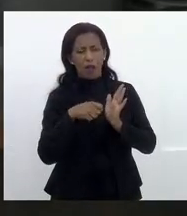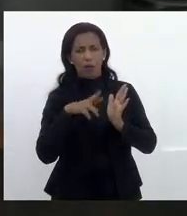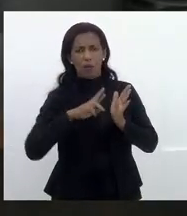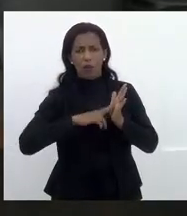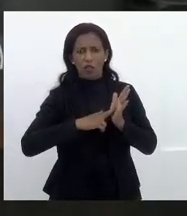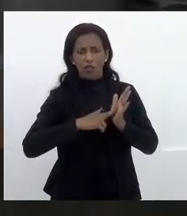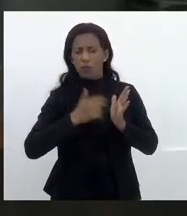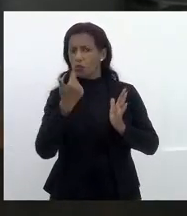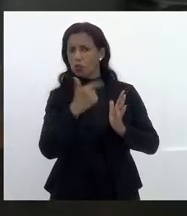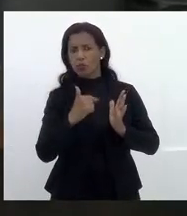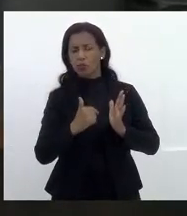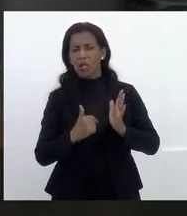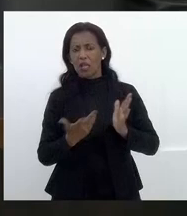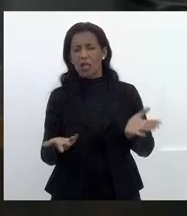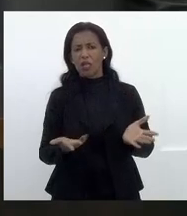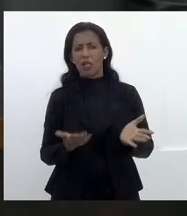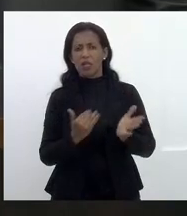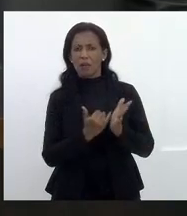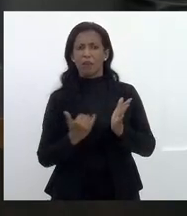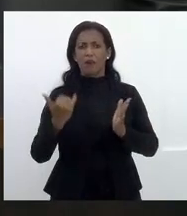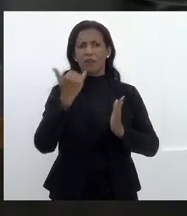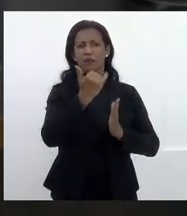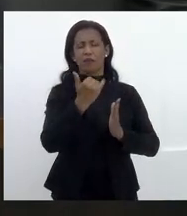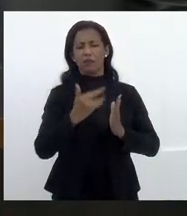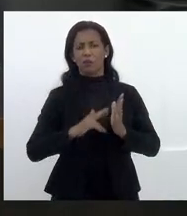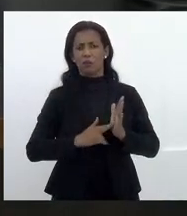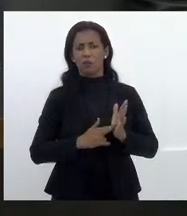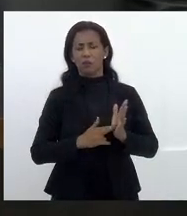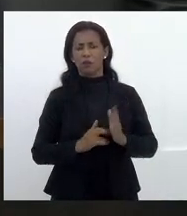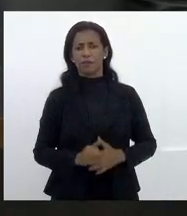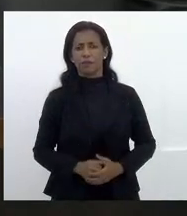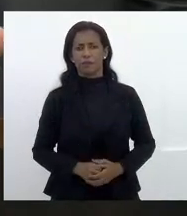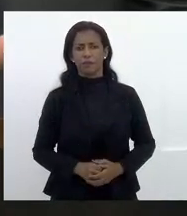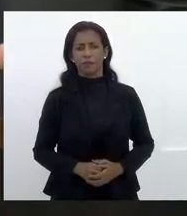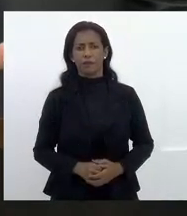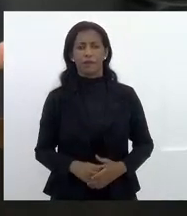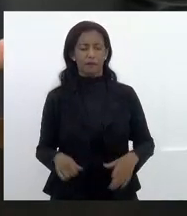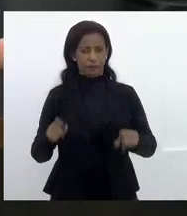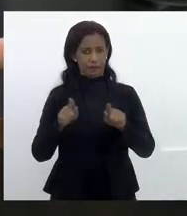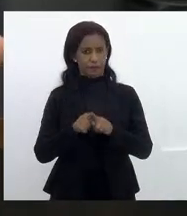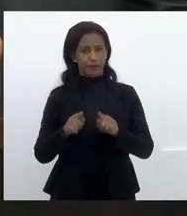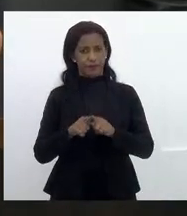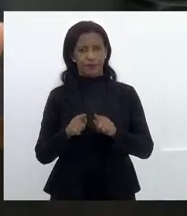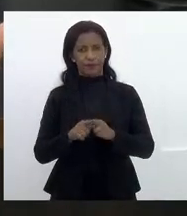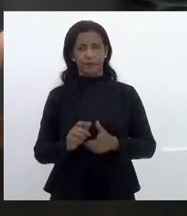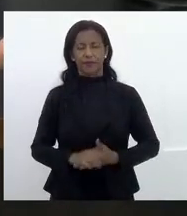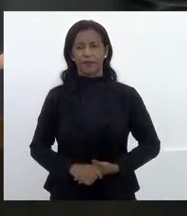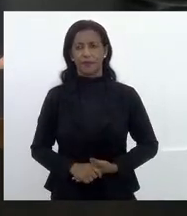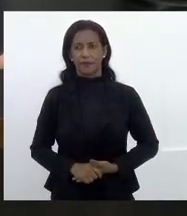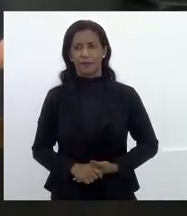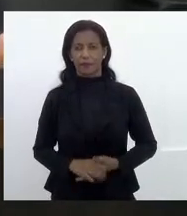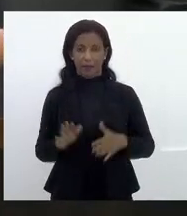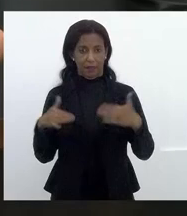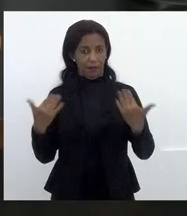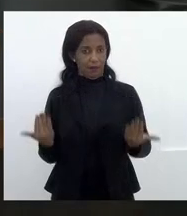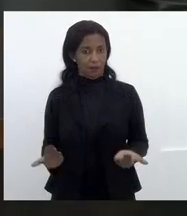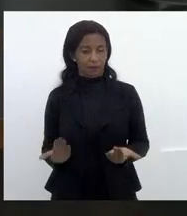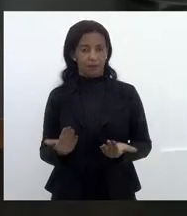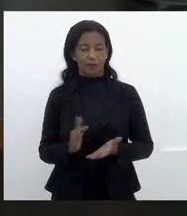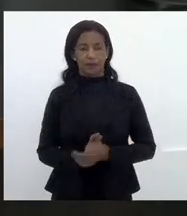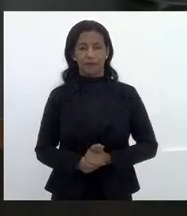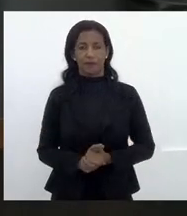tá transbordando o regime o e finalmente e claro